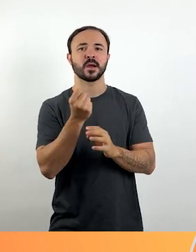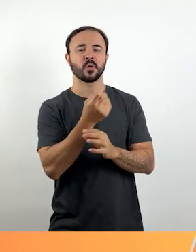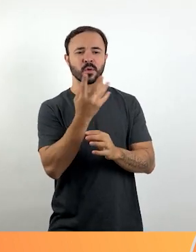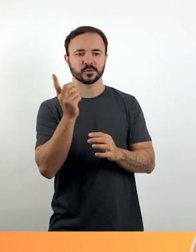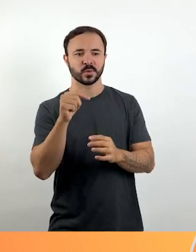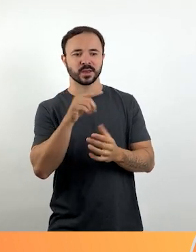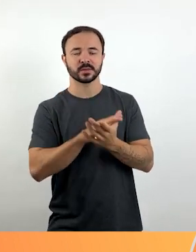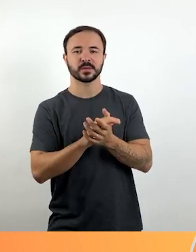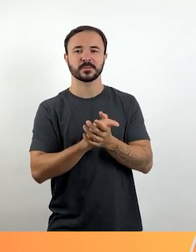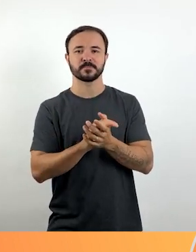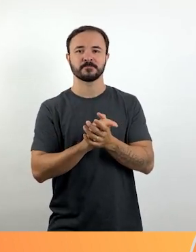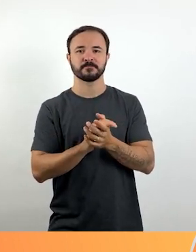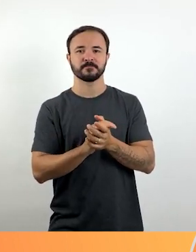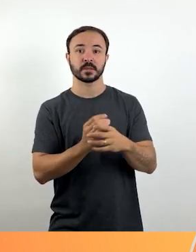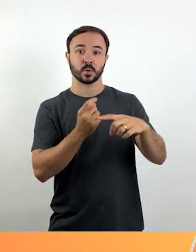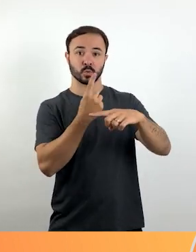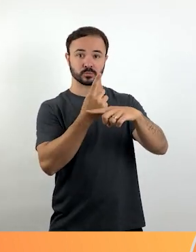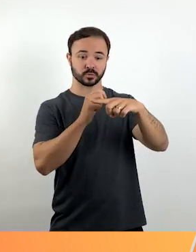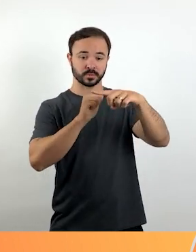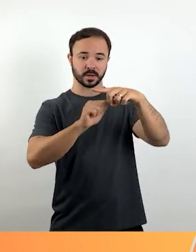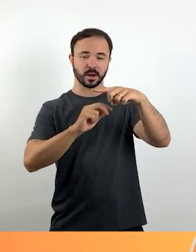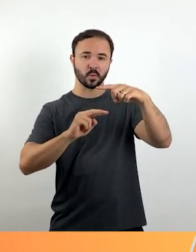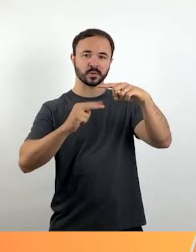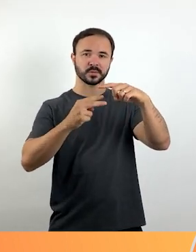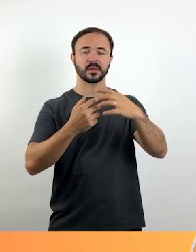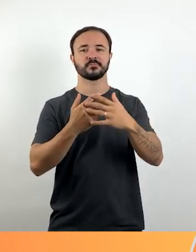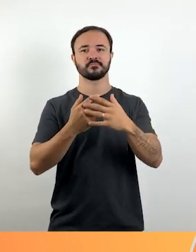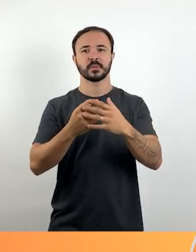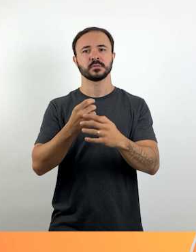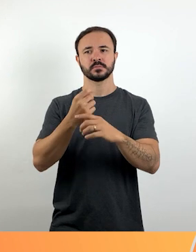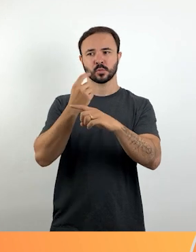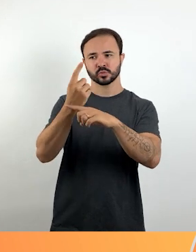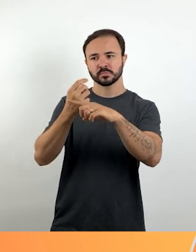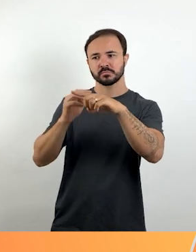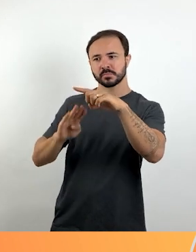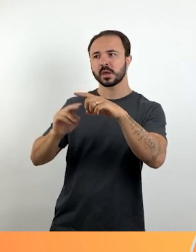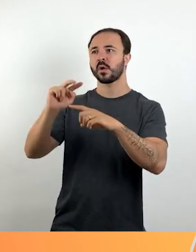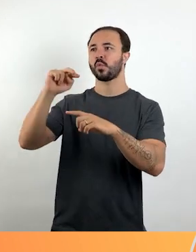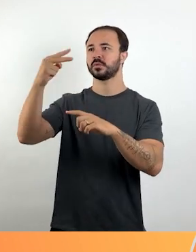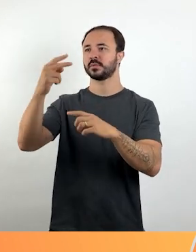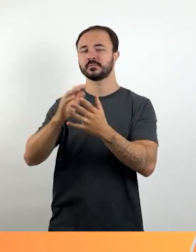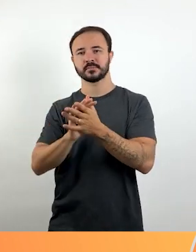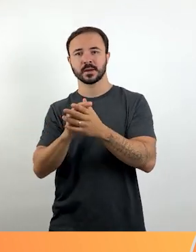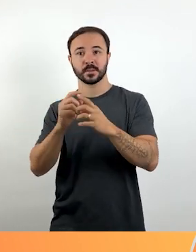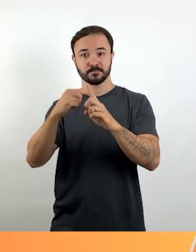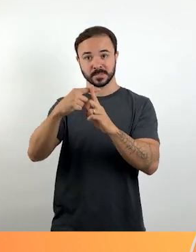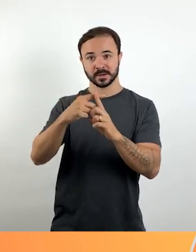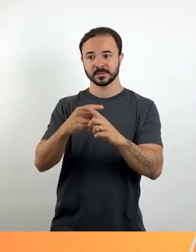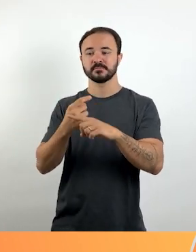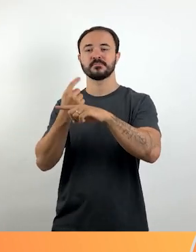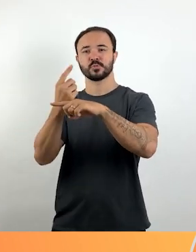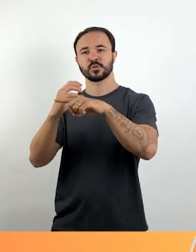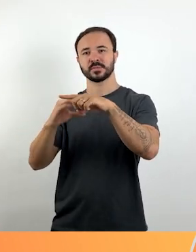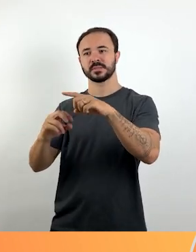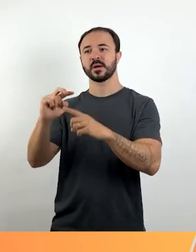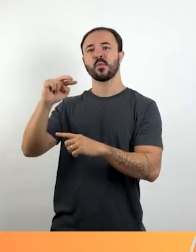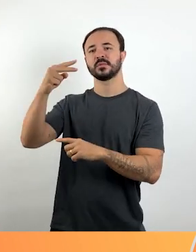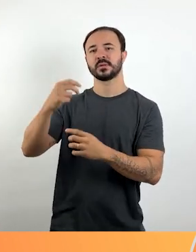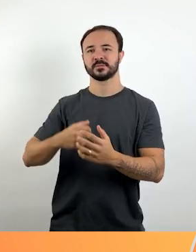1 sobre A ao quadrado mais 1 sobre B ao quadrado mais 1 sobre C ao quadrado,